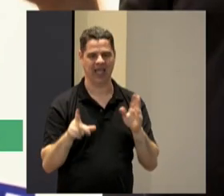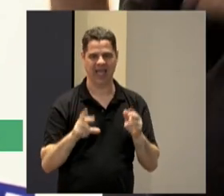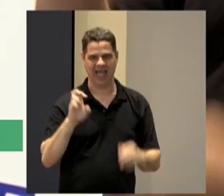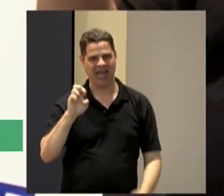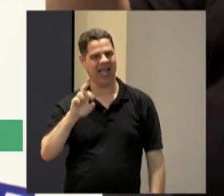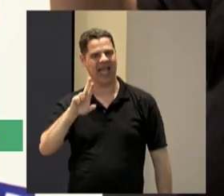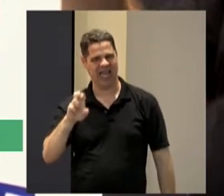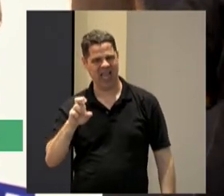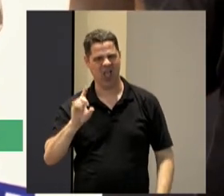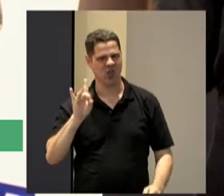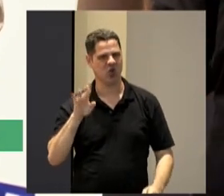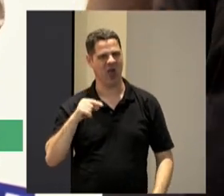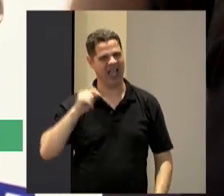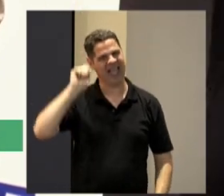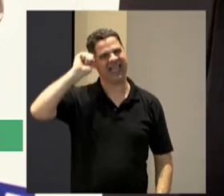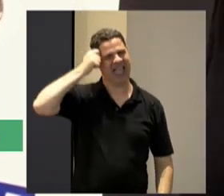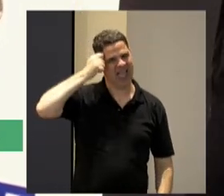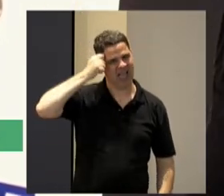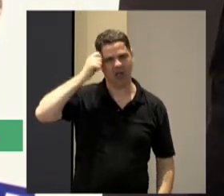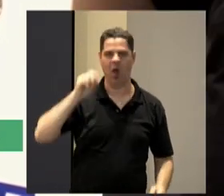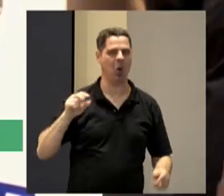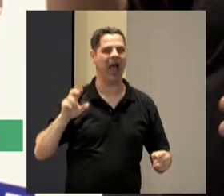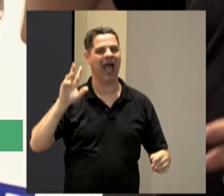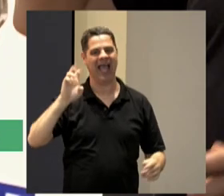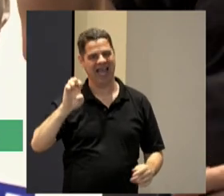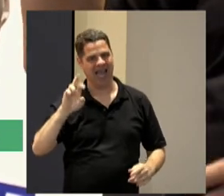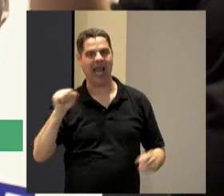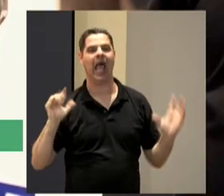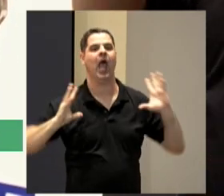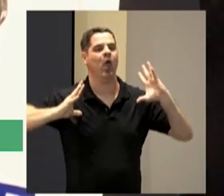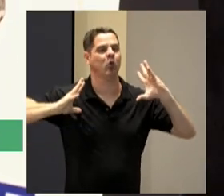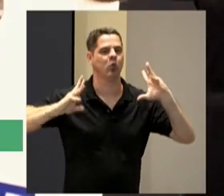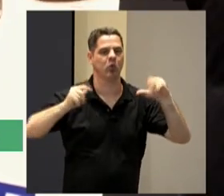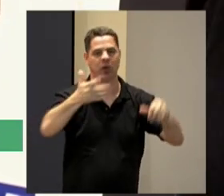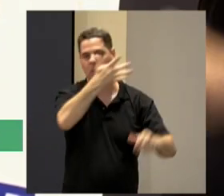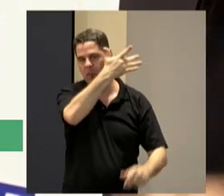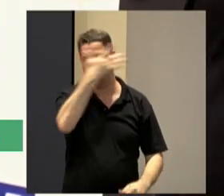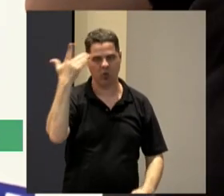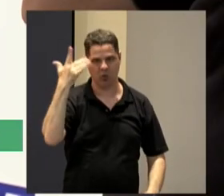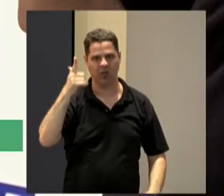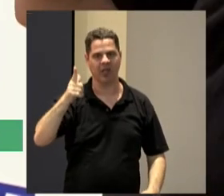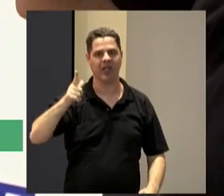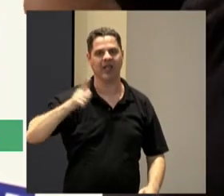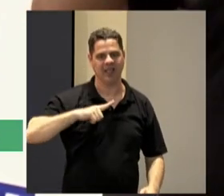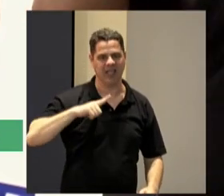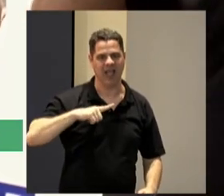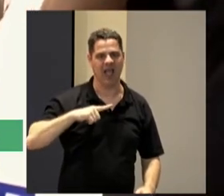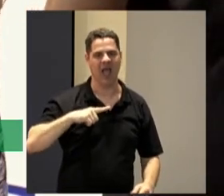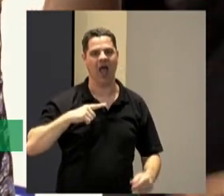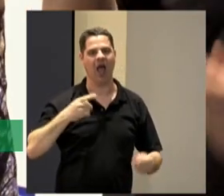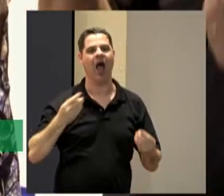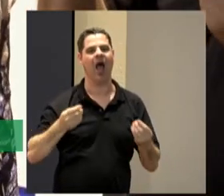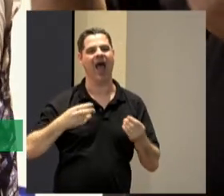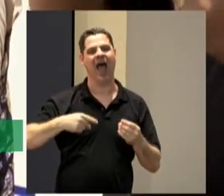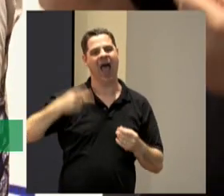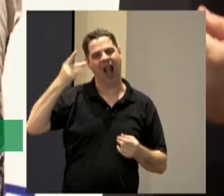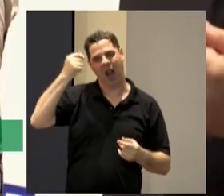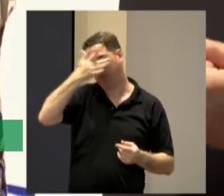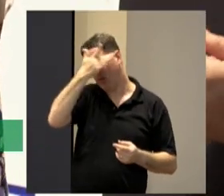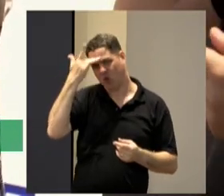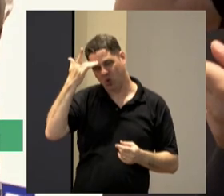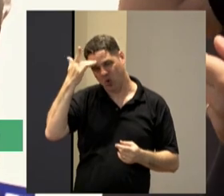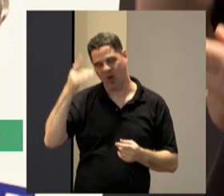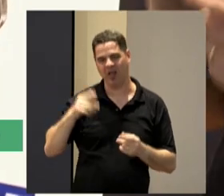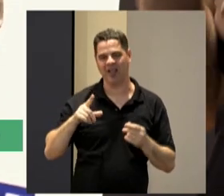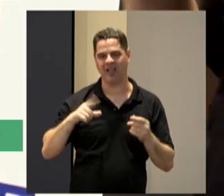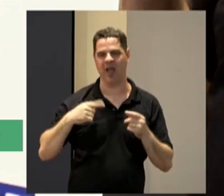pessoas negras. A heré é de todo mundo. Assim como disse Abdias do Nascimento, há muitos anos atrás, quando